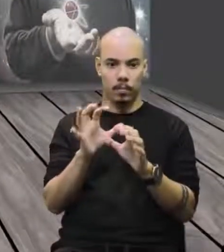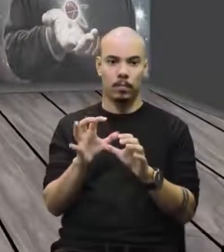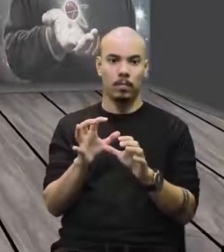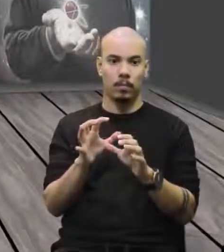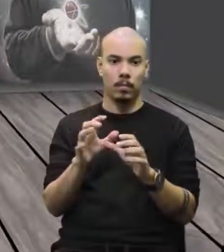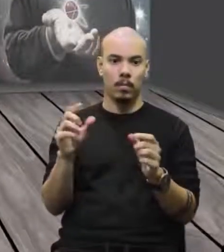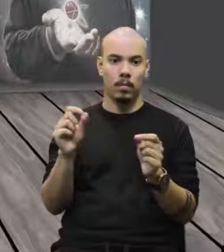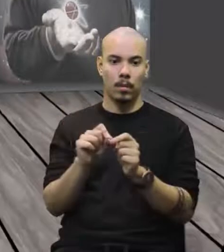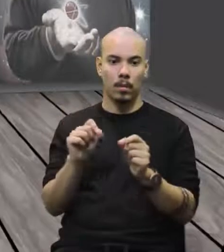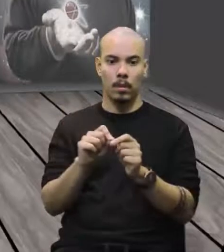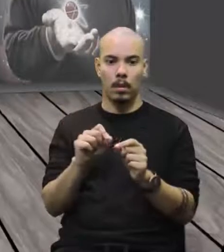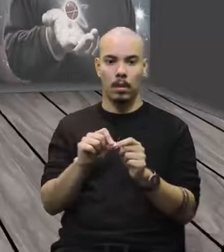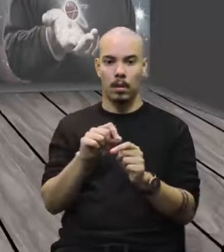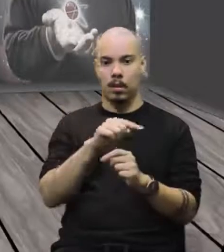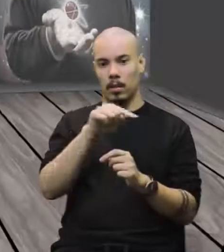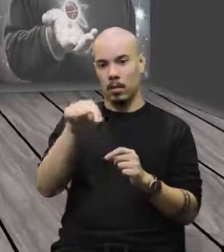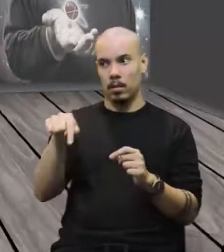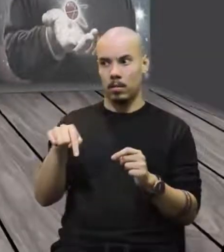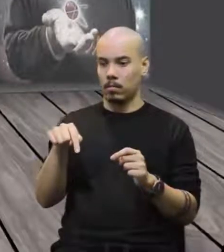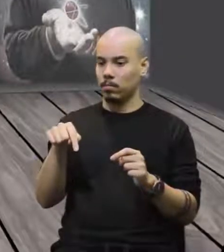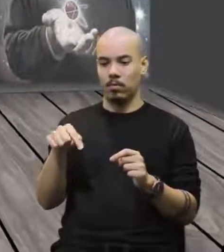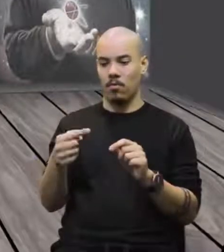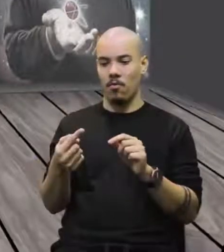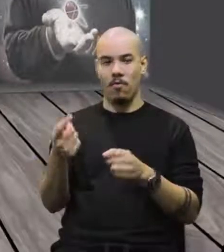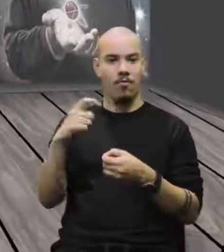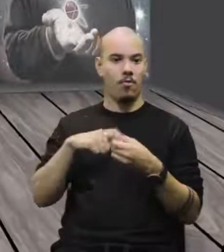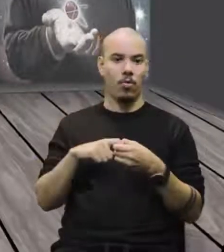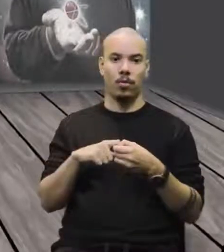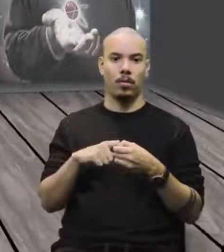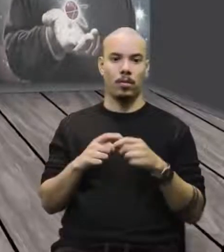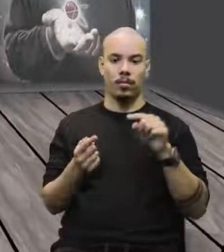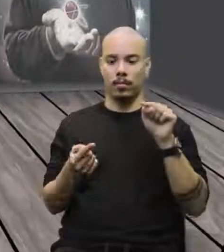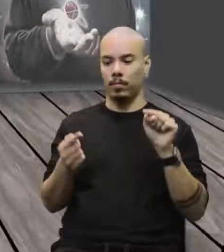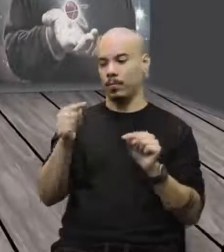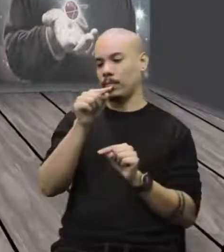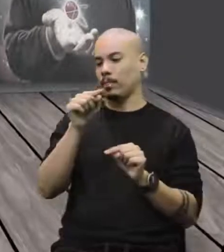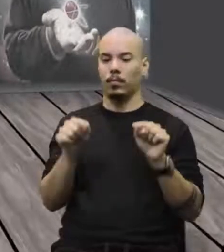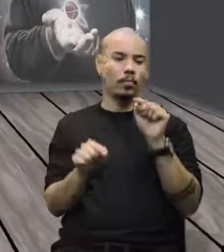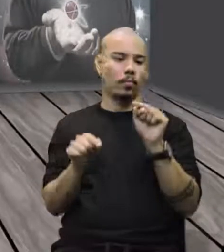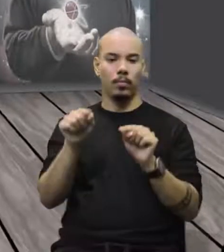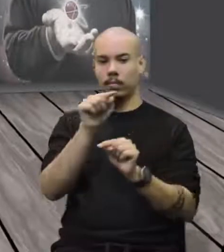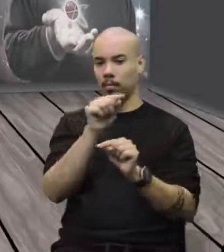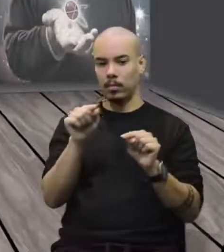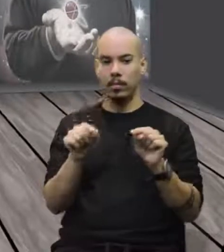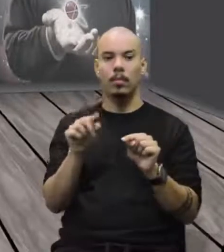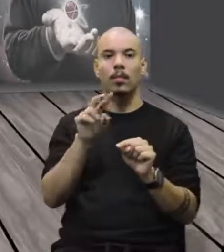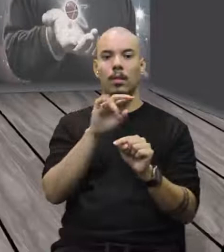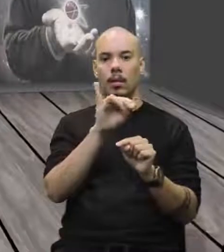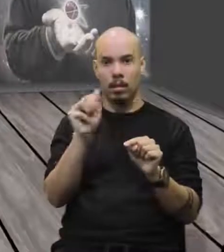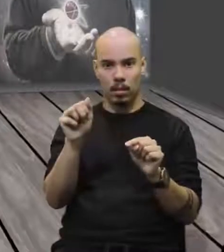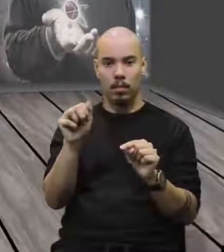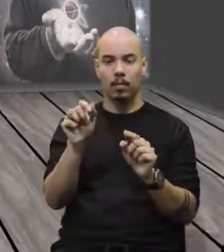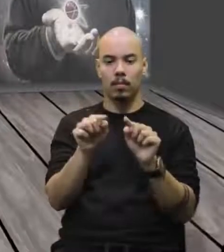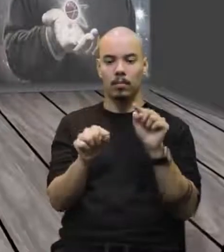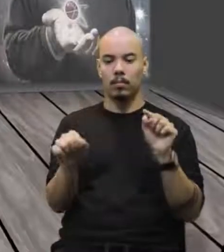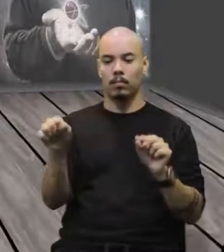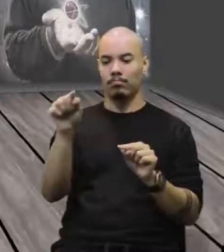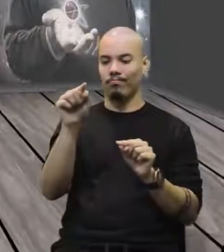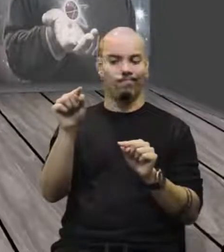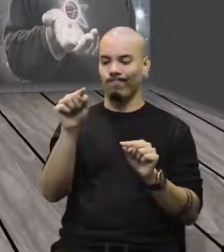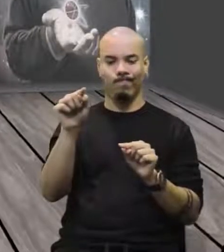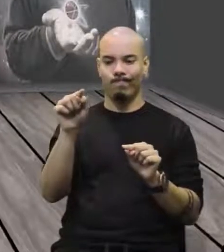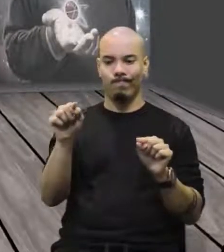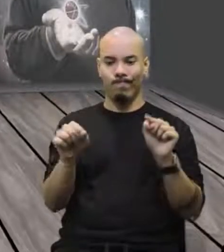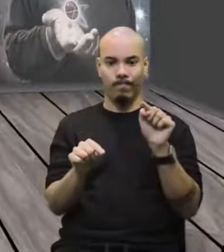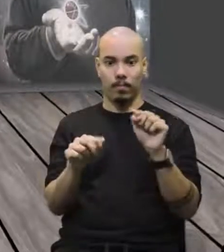ele fizesse a rotação, chegasse que ele ia ter que voltar. Porque ele ia inverter o sentido do movimento.